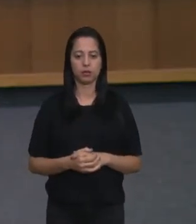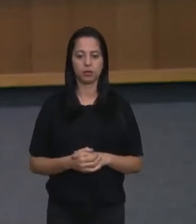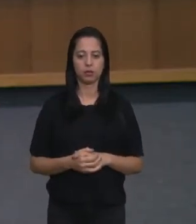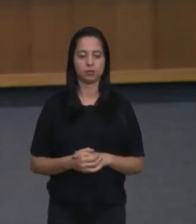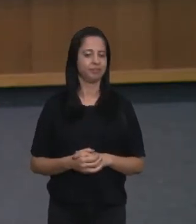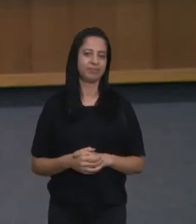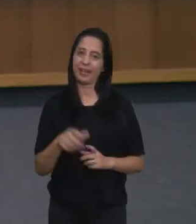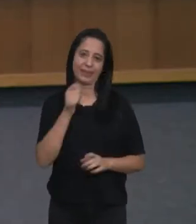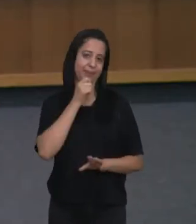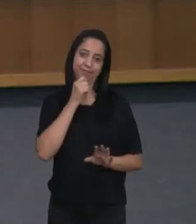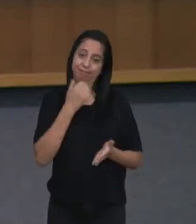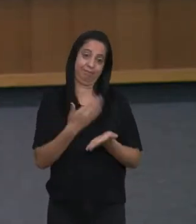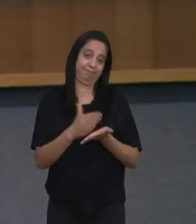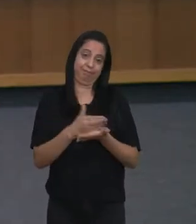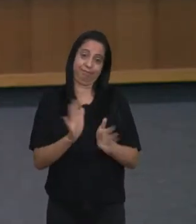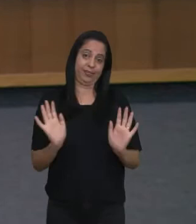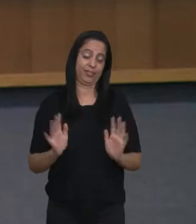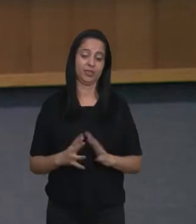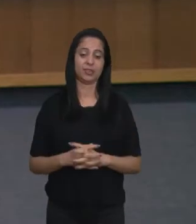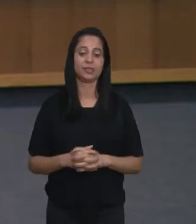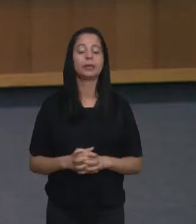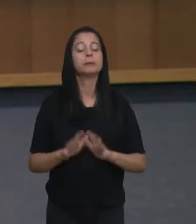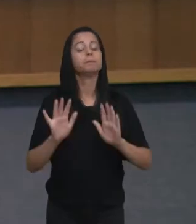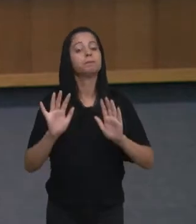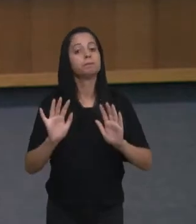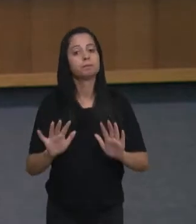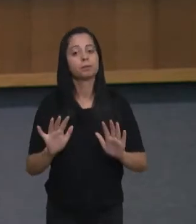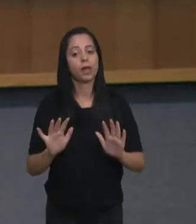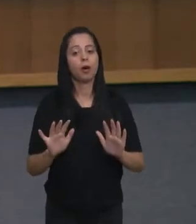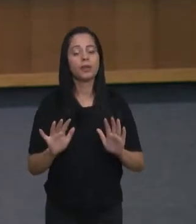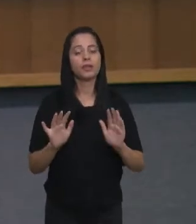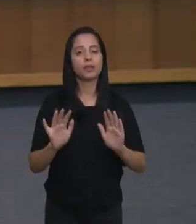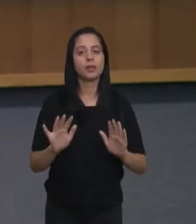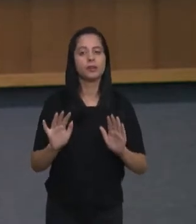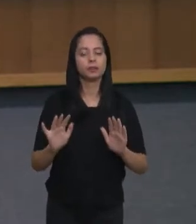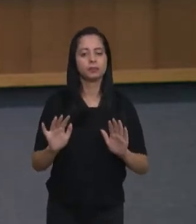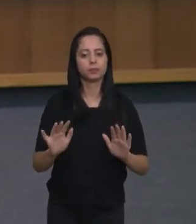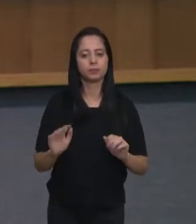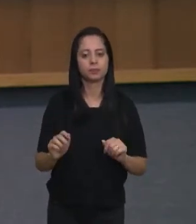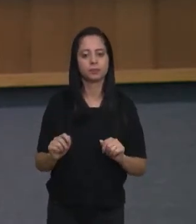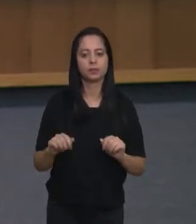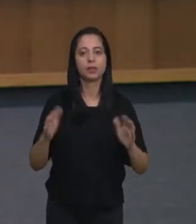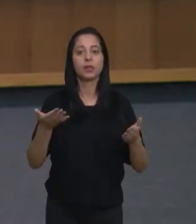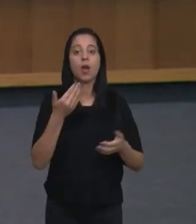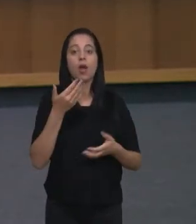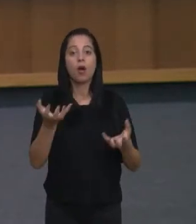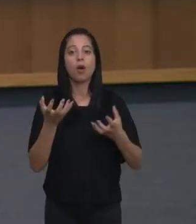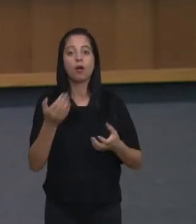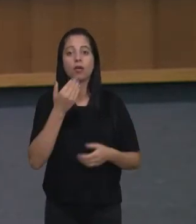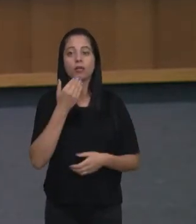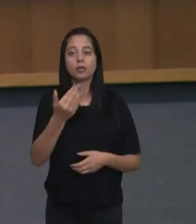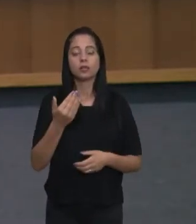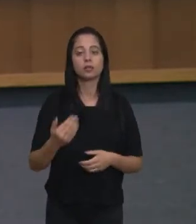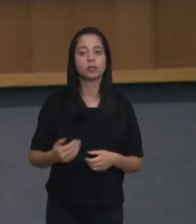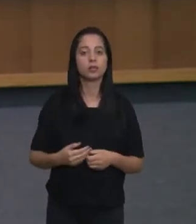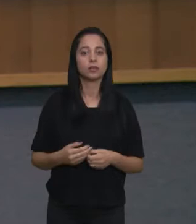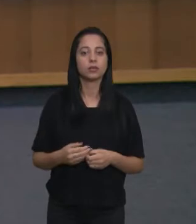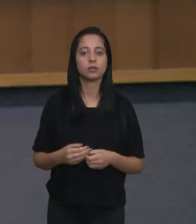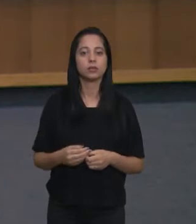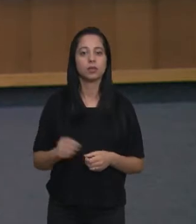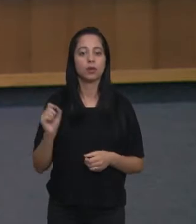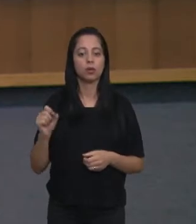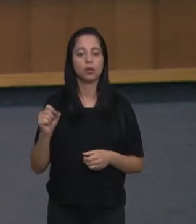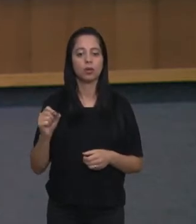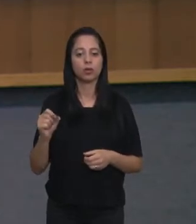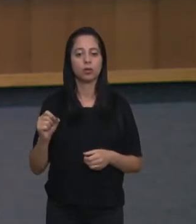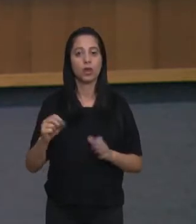Não adianta. Gente, senhor presidente, eu gostaria de pedir que você pudesse receber